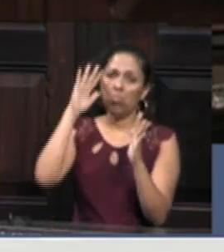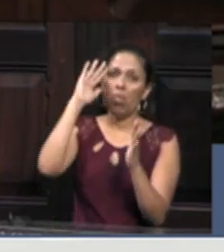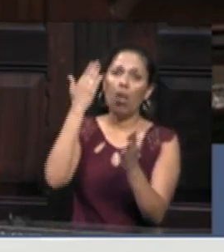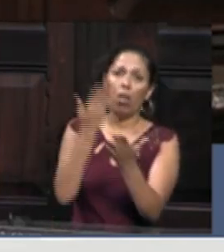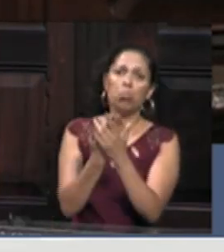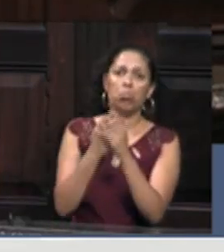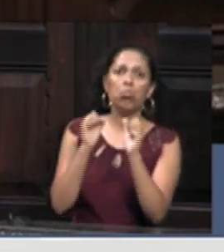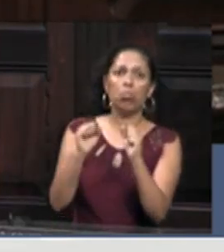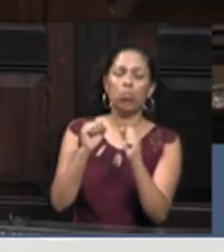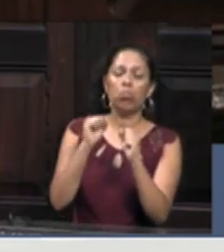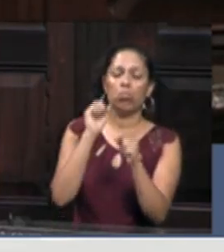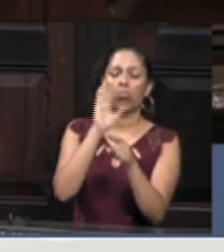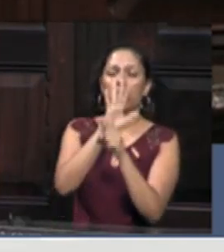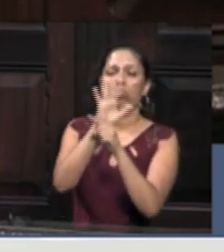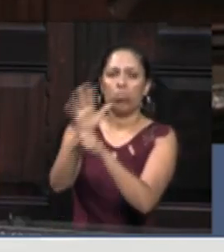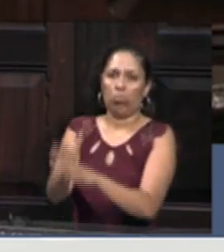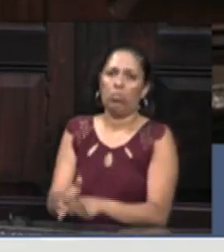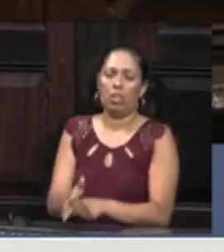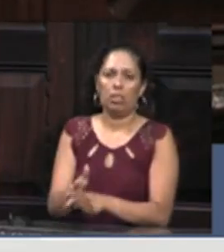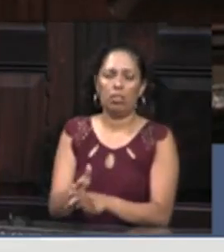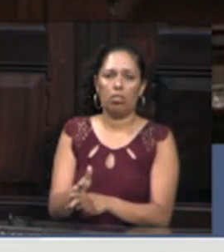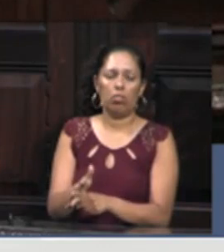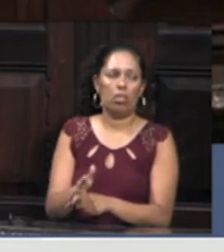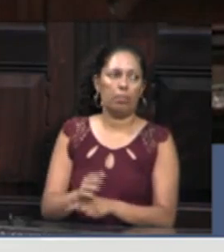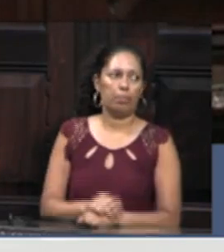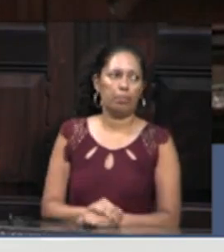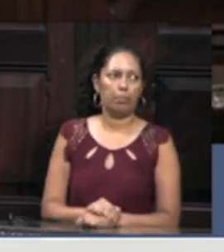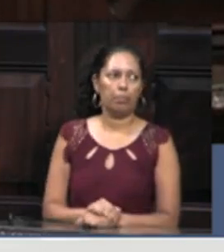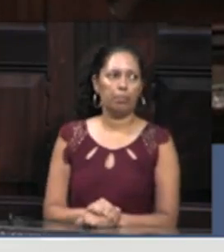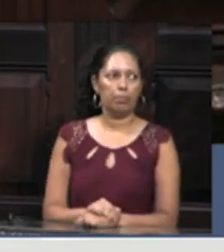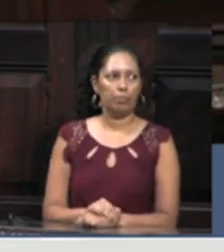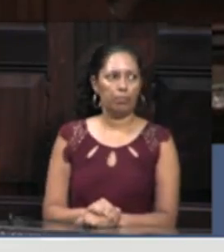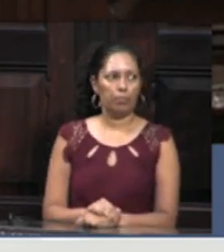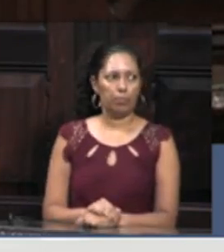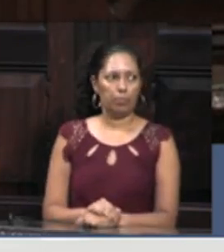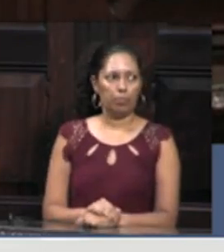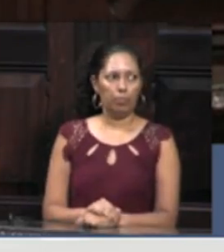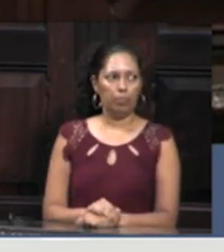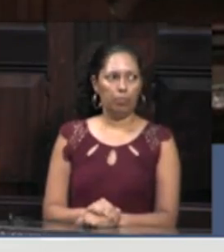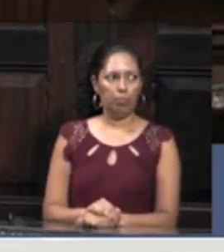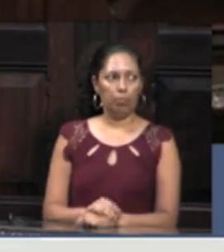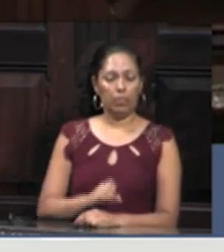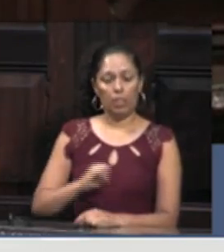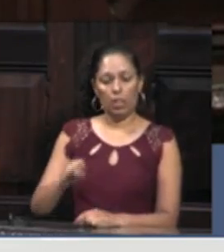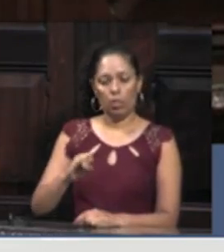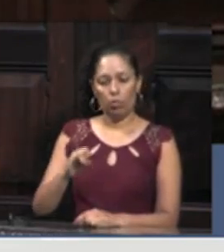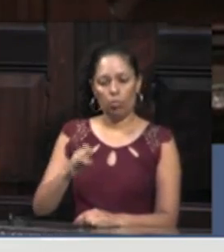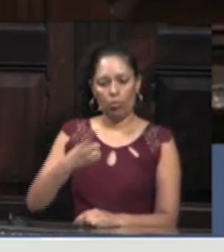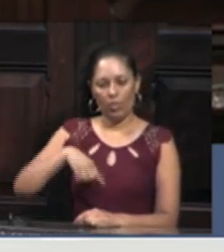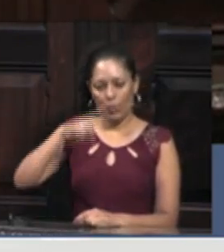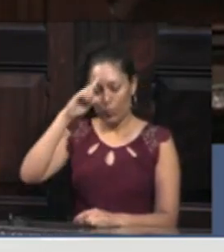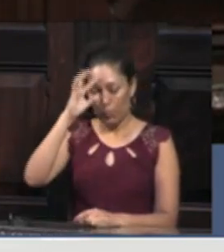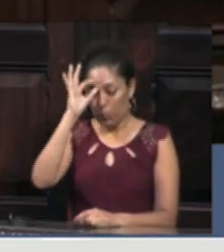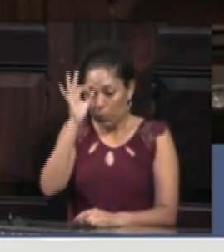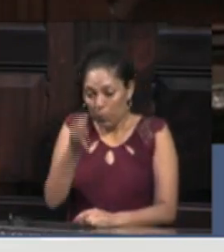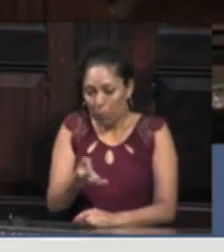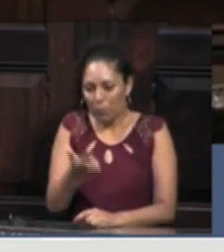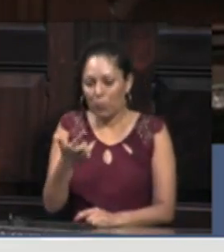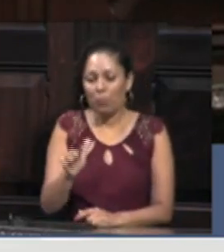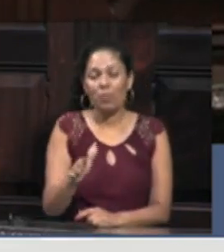ser superior a 50%. Então, com esse grau de incerteza, fica